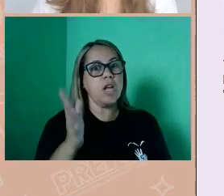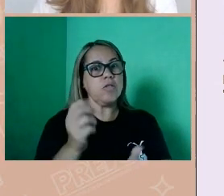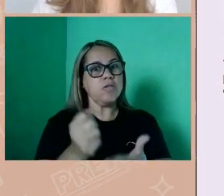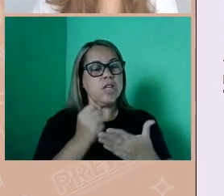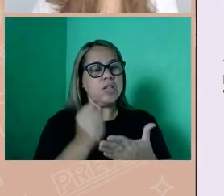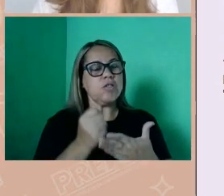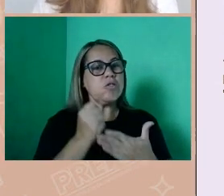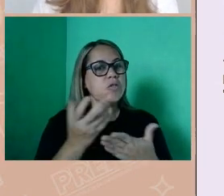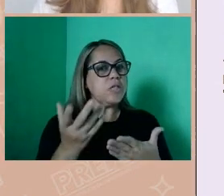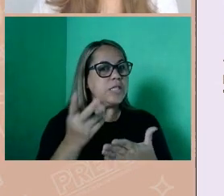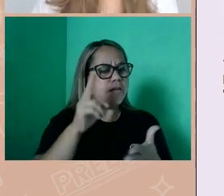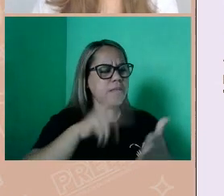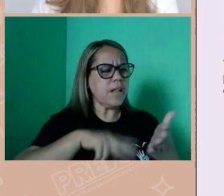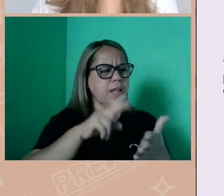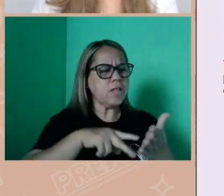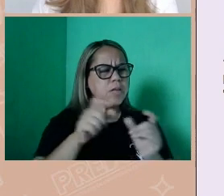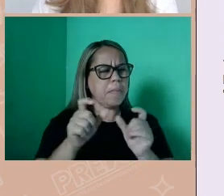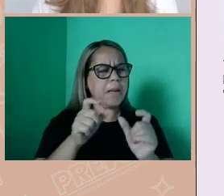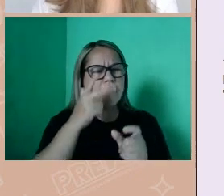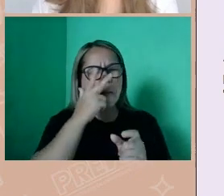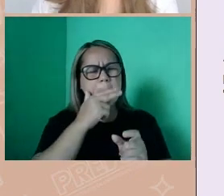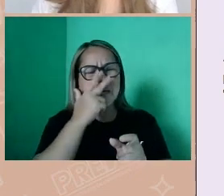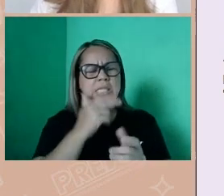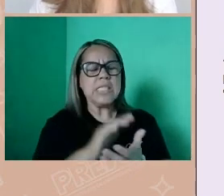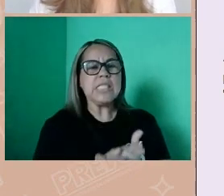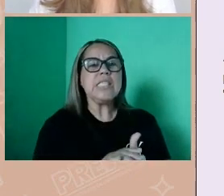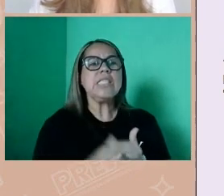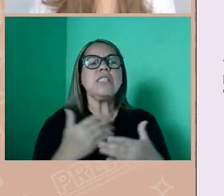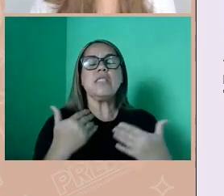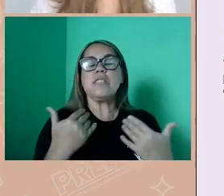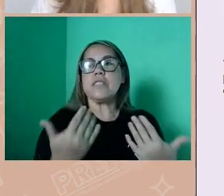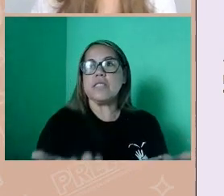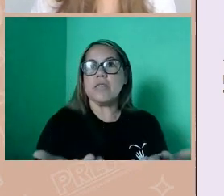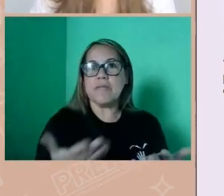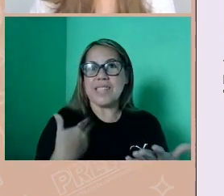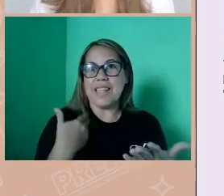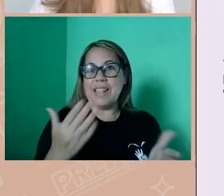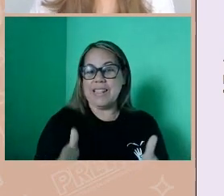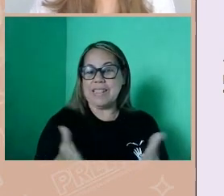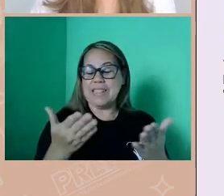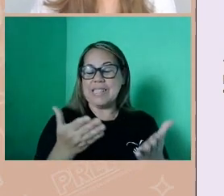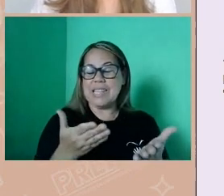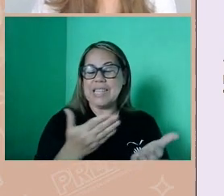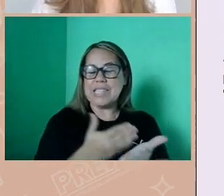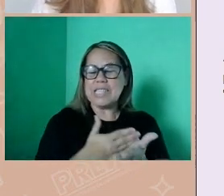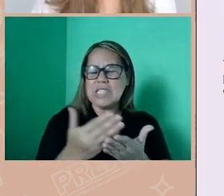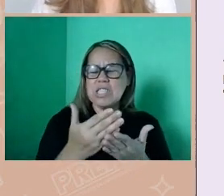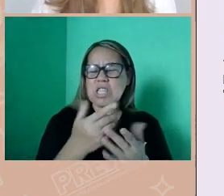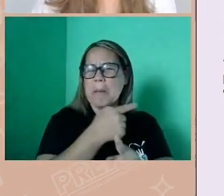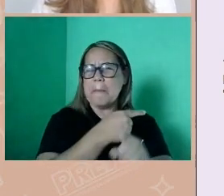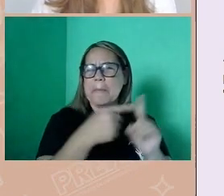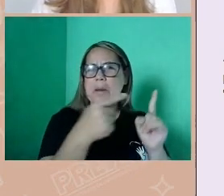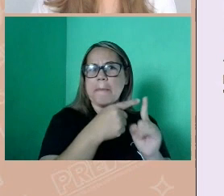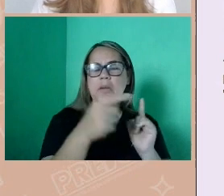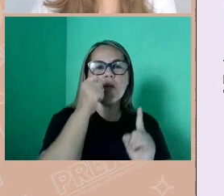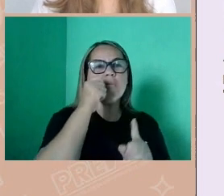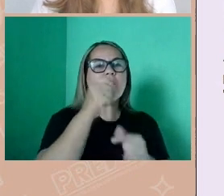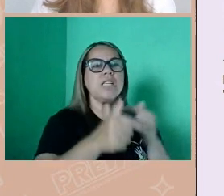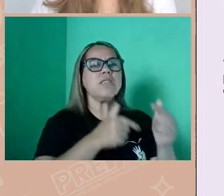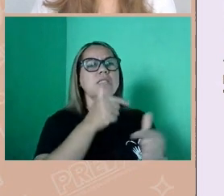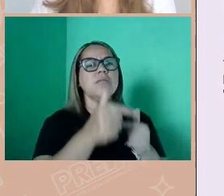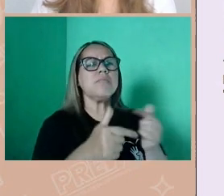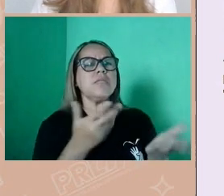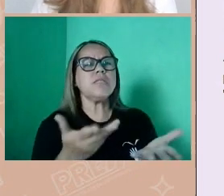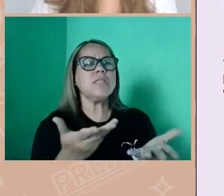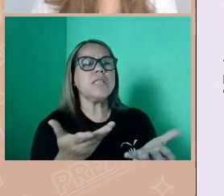os cognatos então ele está dizendo que essa iniciativa de proibir as mulheres de trabalhar acaba minando os